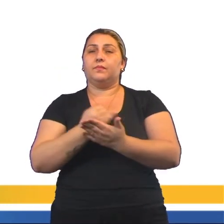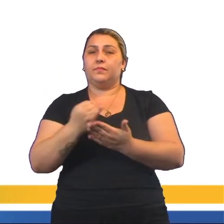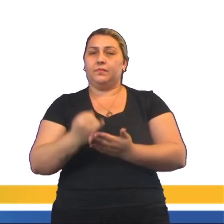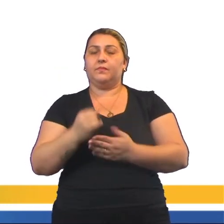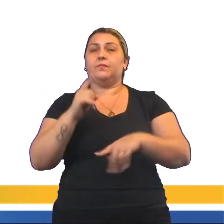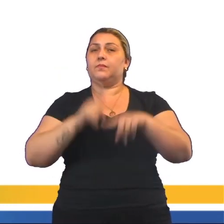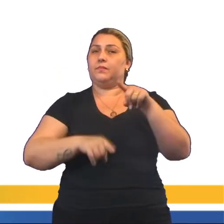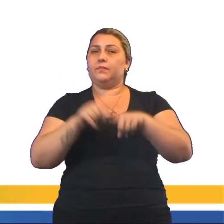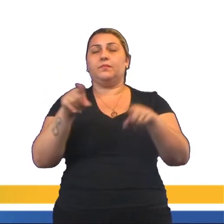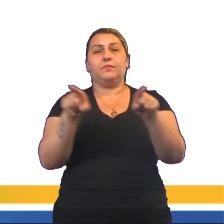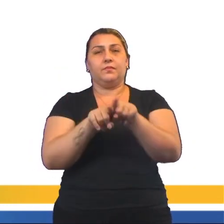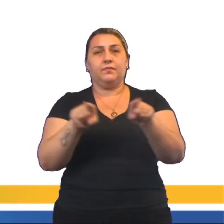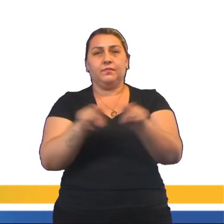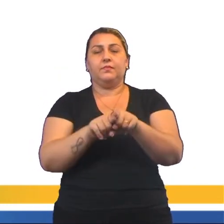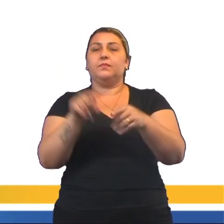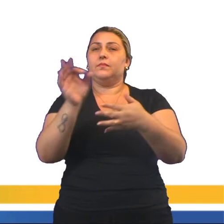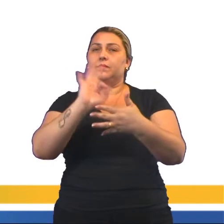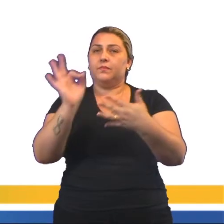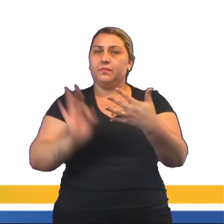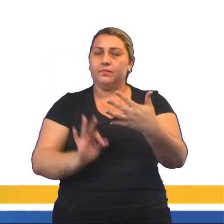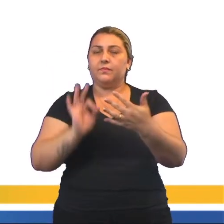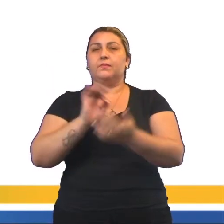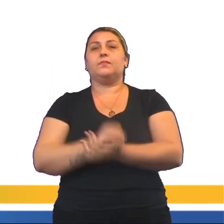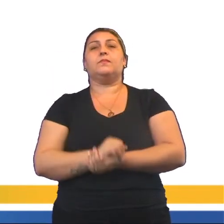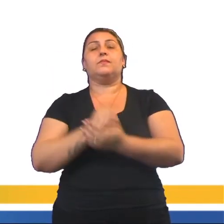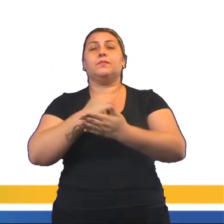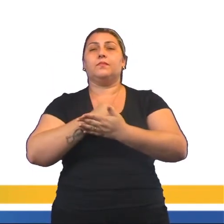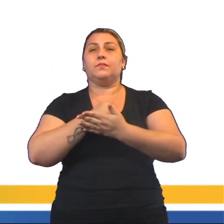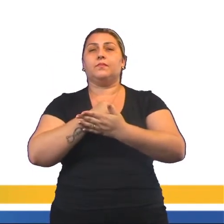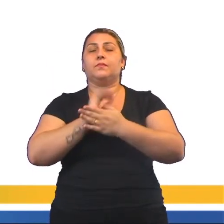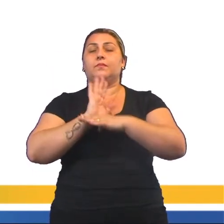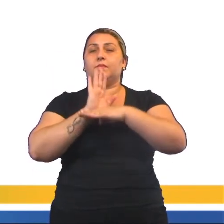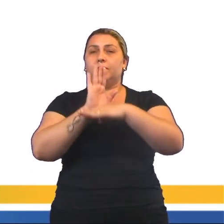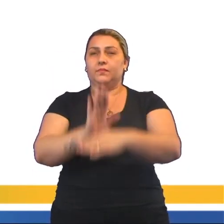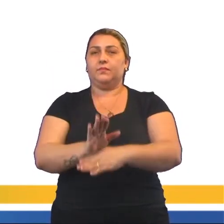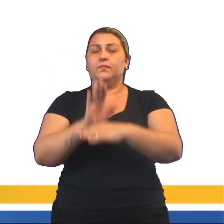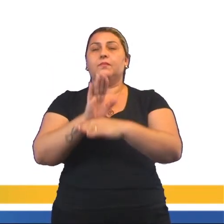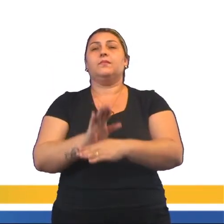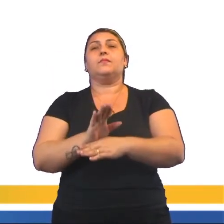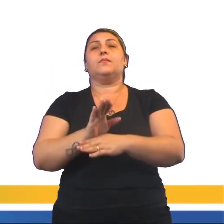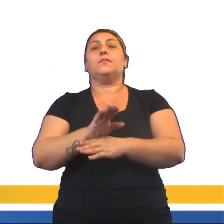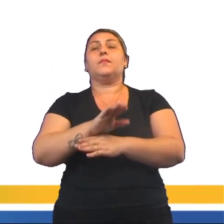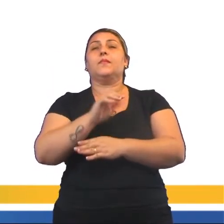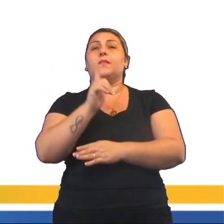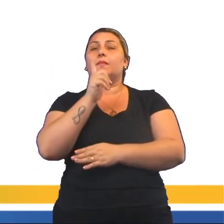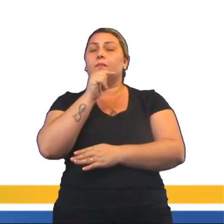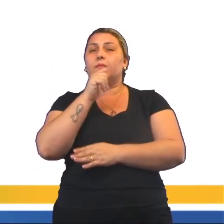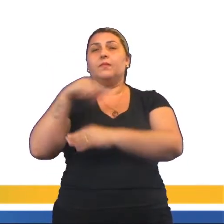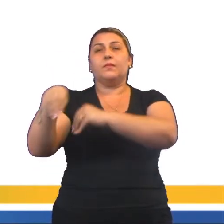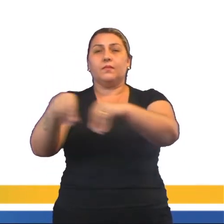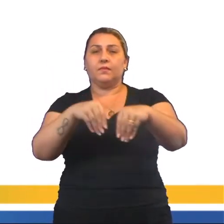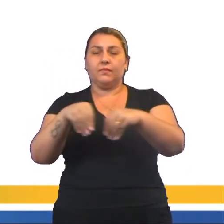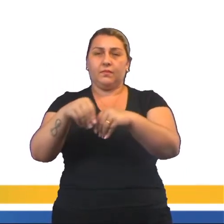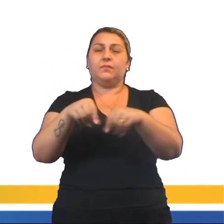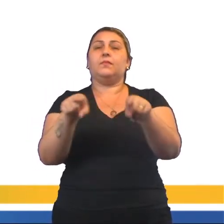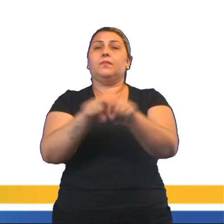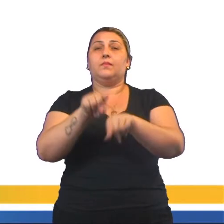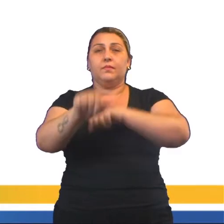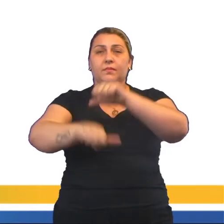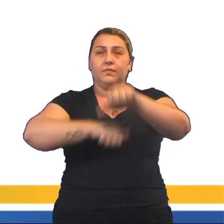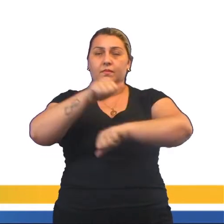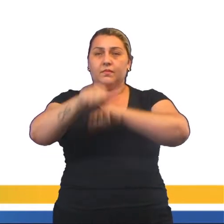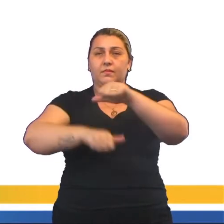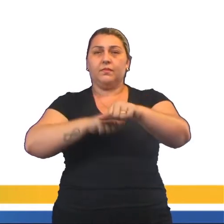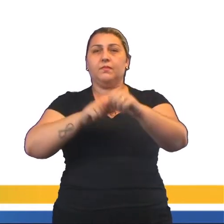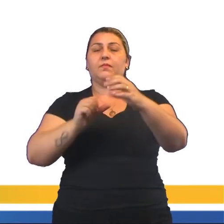espécies exóticas também é um elemento que contribui. A introdução de espécies tanto aquática quanto terrestre causam alterações